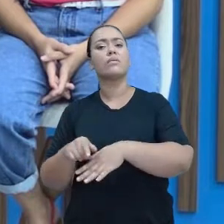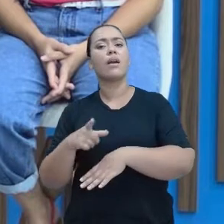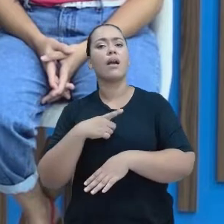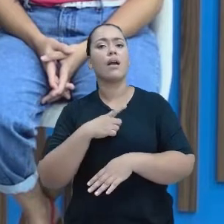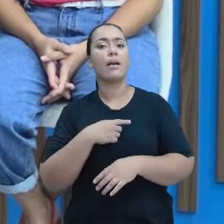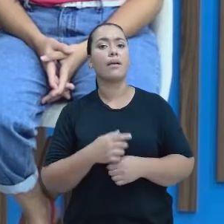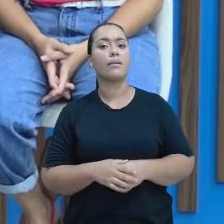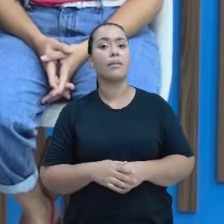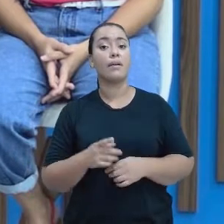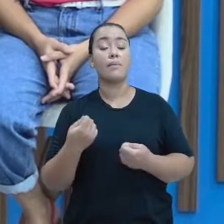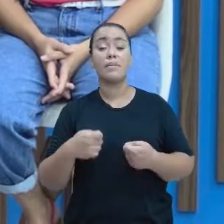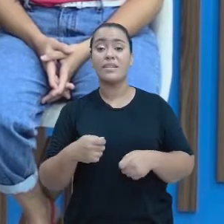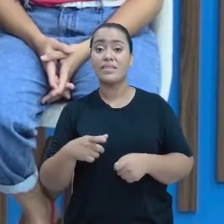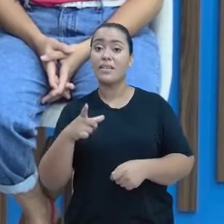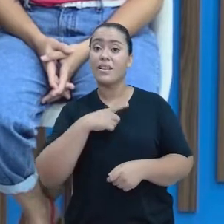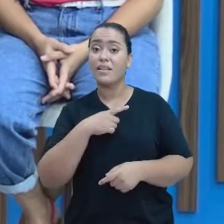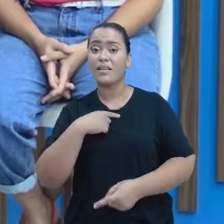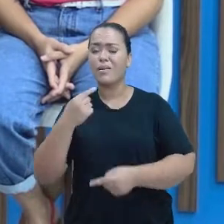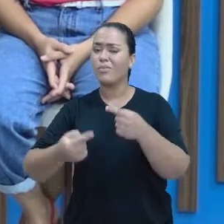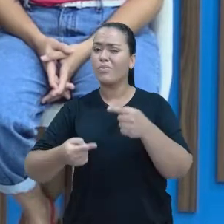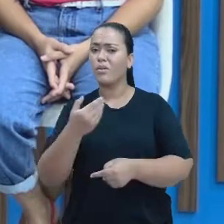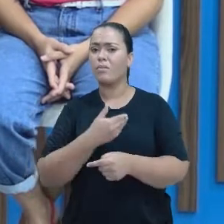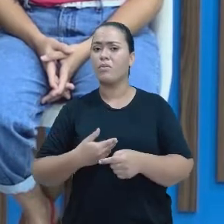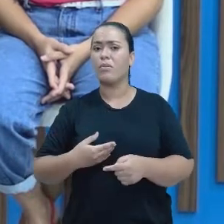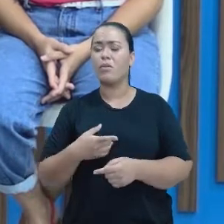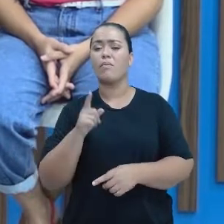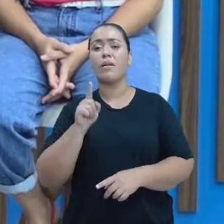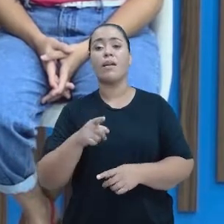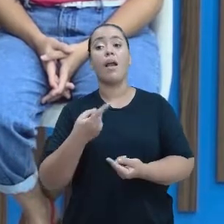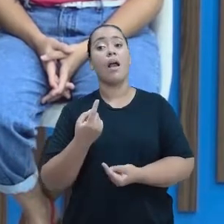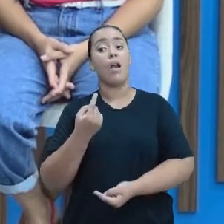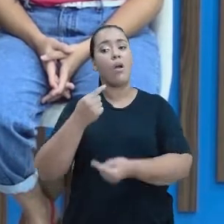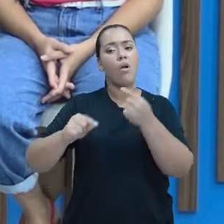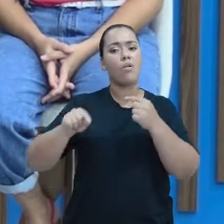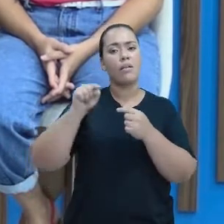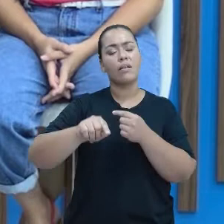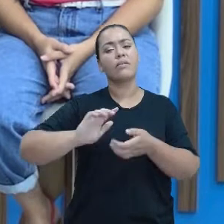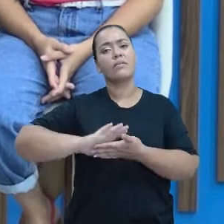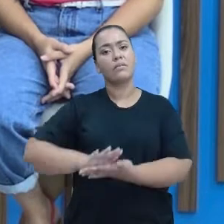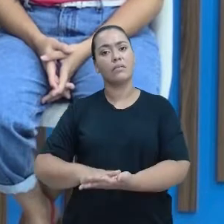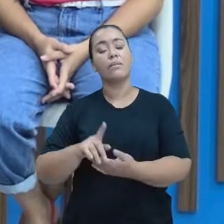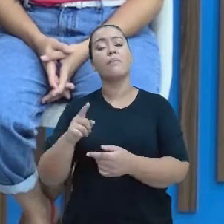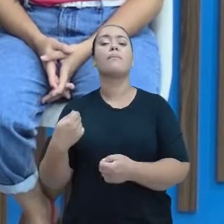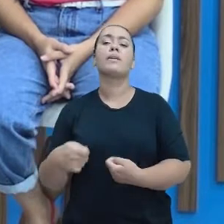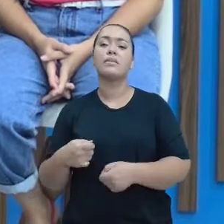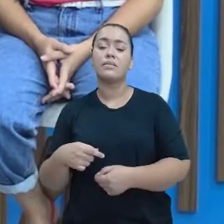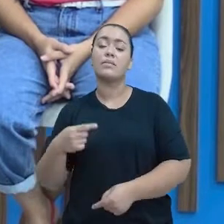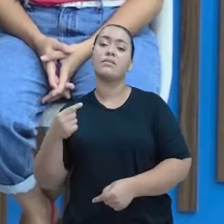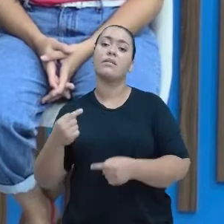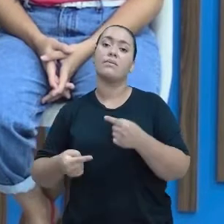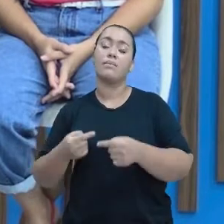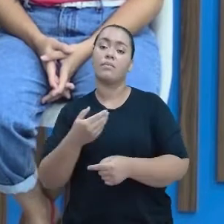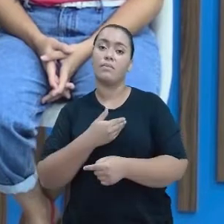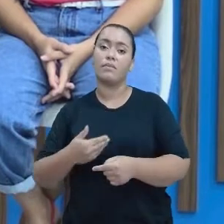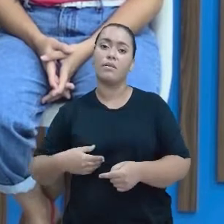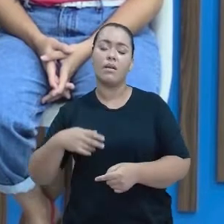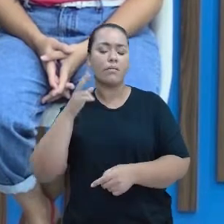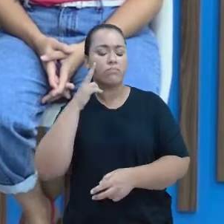precisa existir políticas públicas que combatam esse racismo. É preciso existir políticas públicas que olhem para as